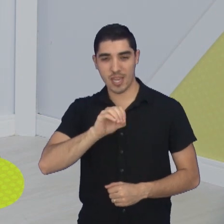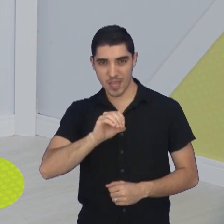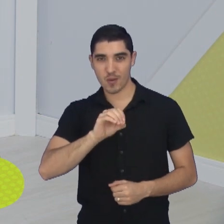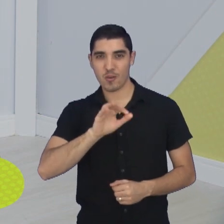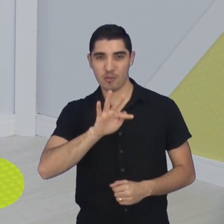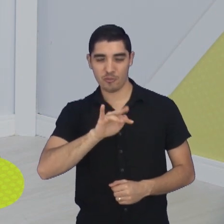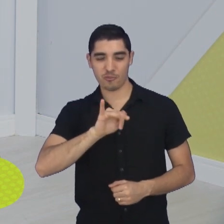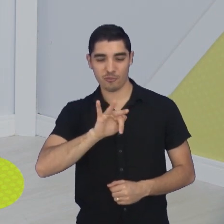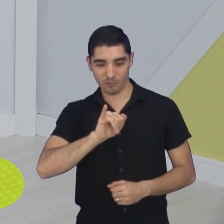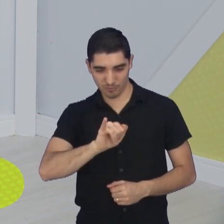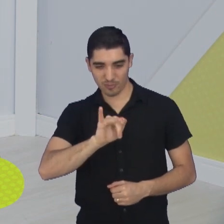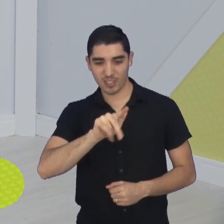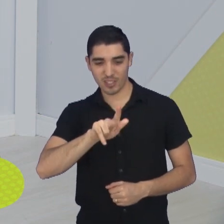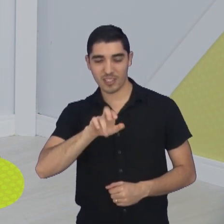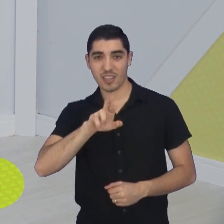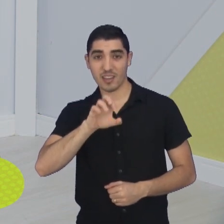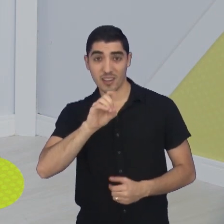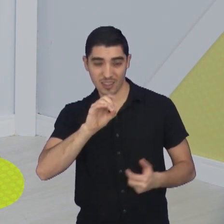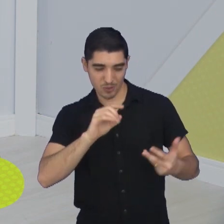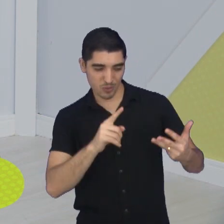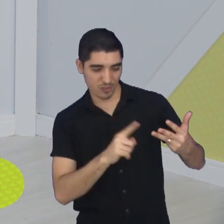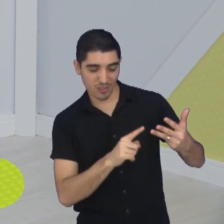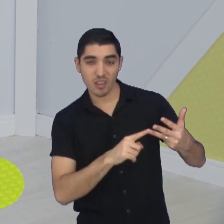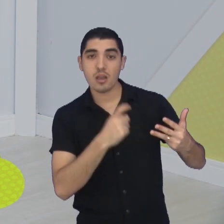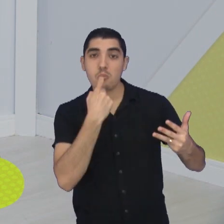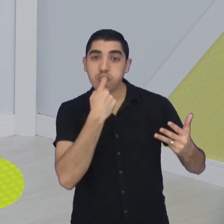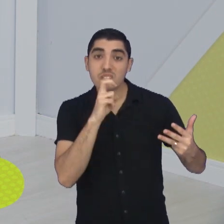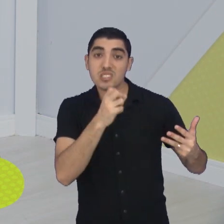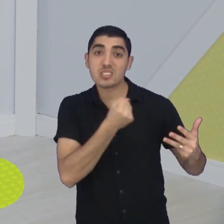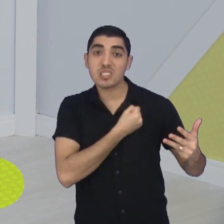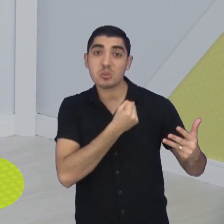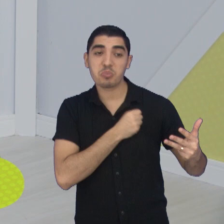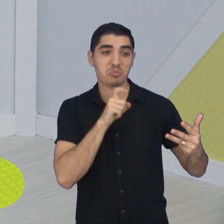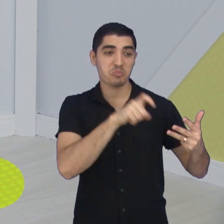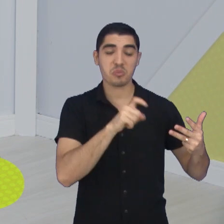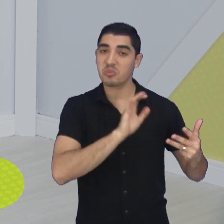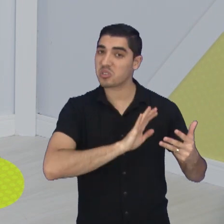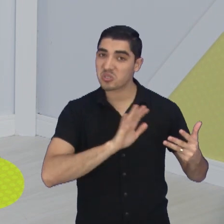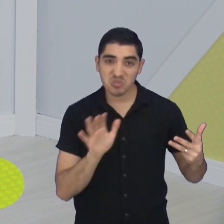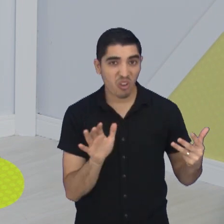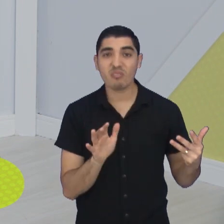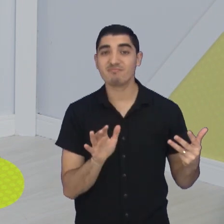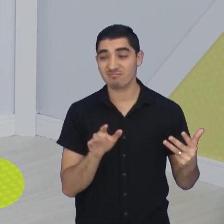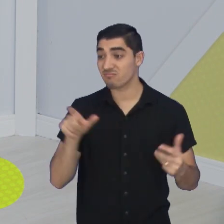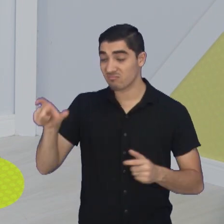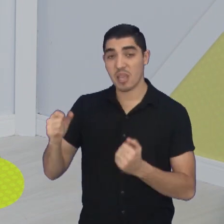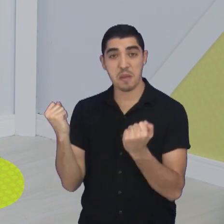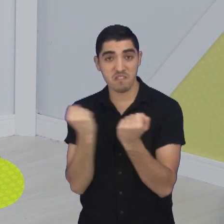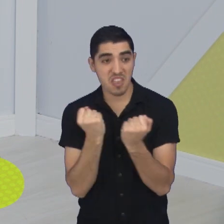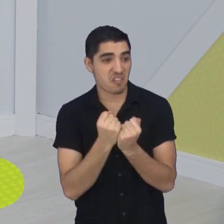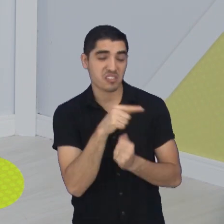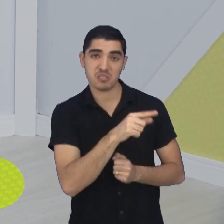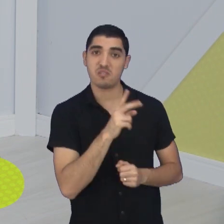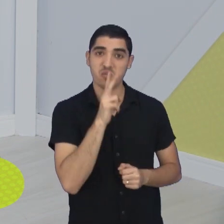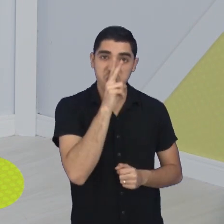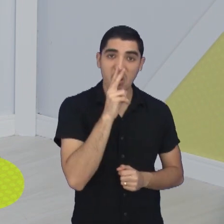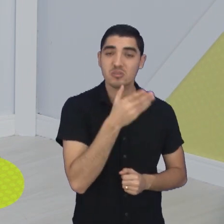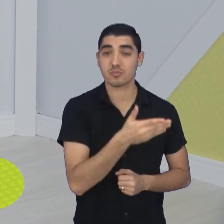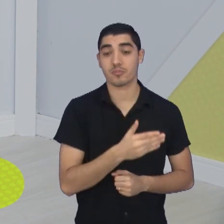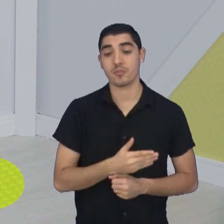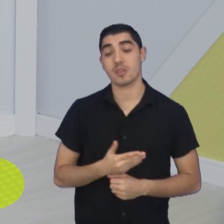a equipe do São José, anotou apenas 5 pontos. Estava bem marcado na partida e também não estava tão inspirado assim. Então, consequentemente, o